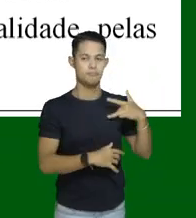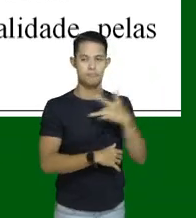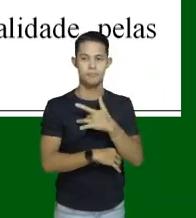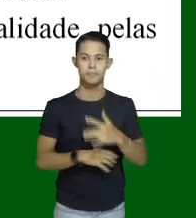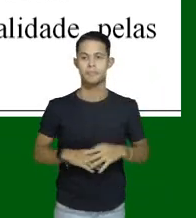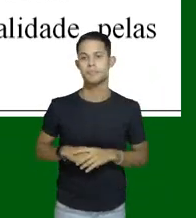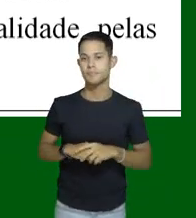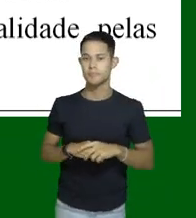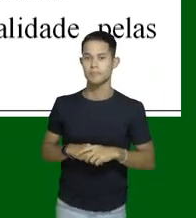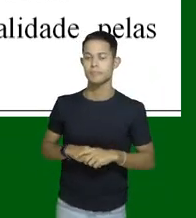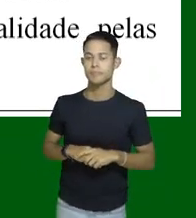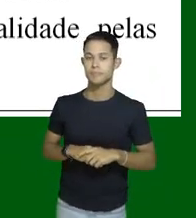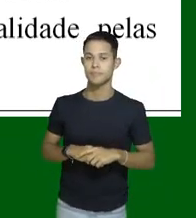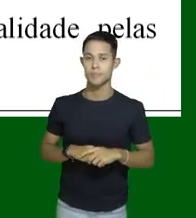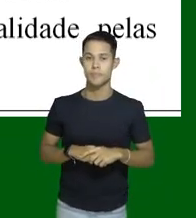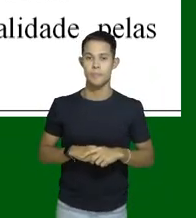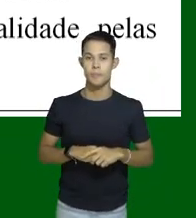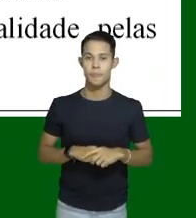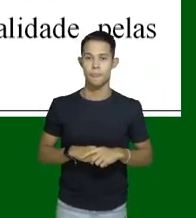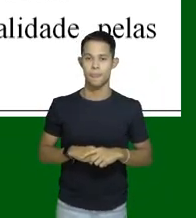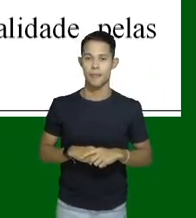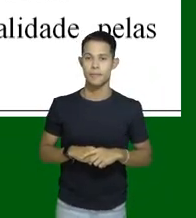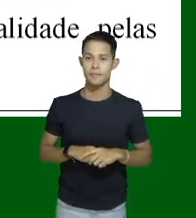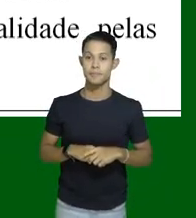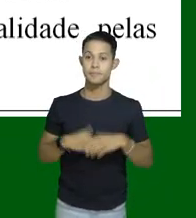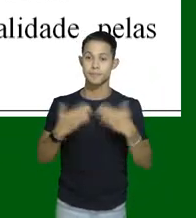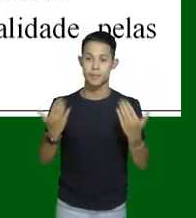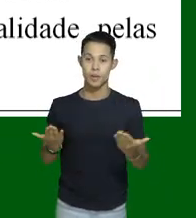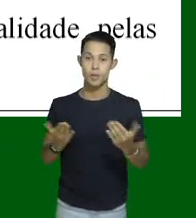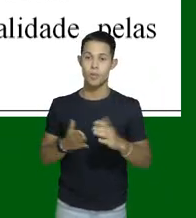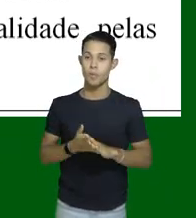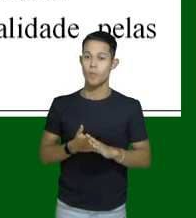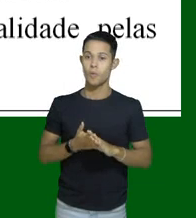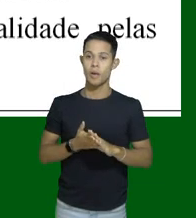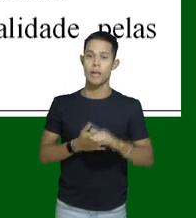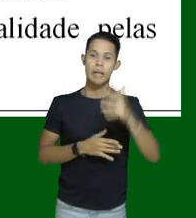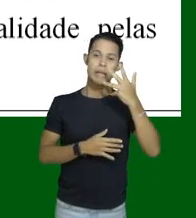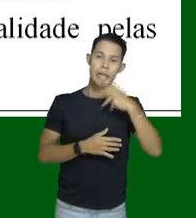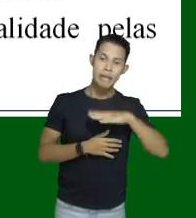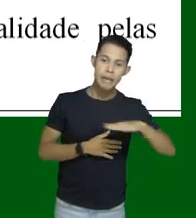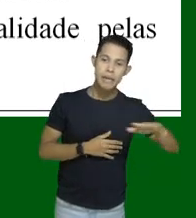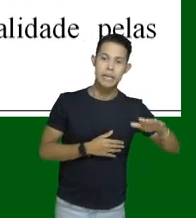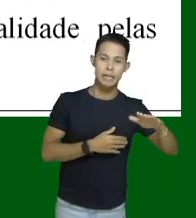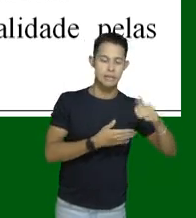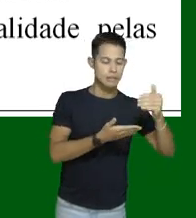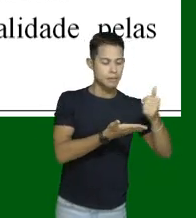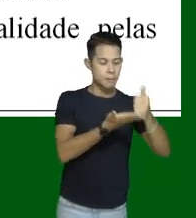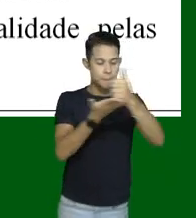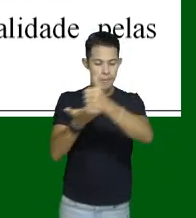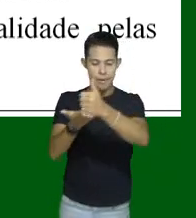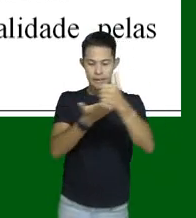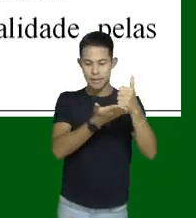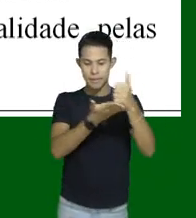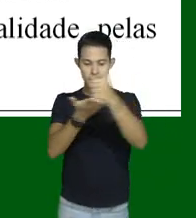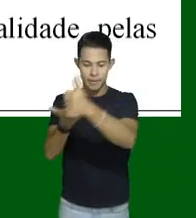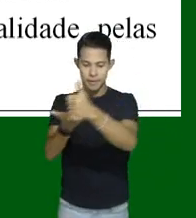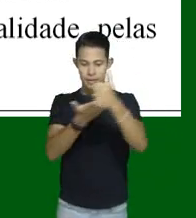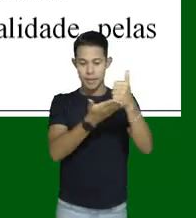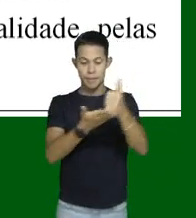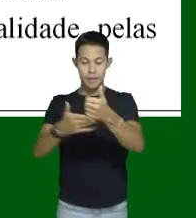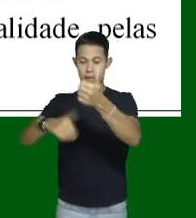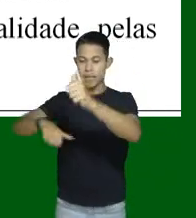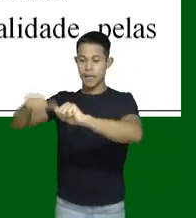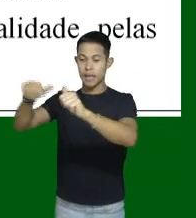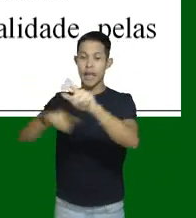Nos encaminhamentos, o maior número de encaminhamentos de crianças para avaliação é feito pelas escolas. Raramente